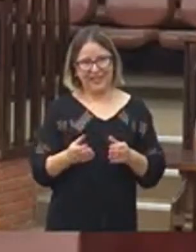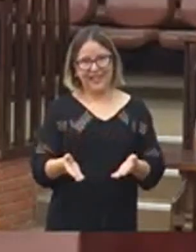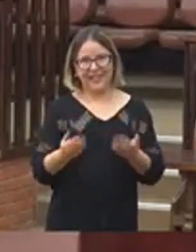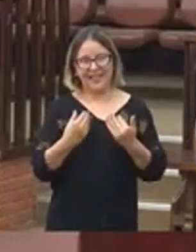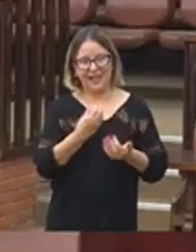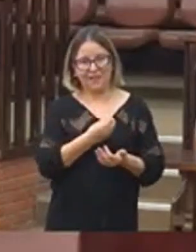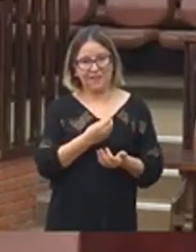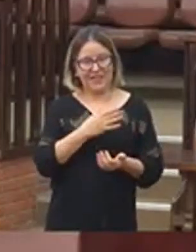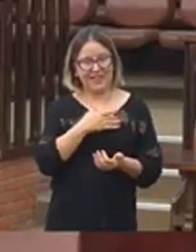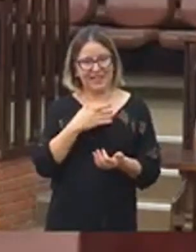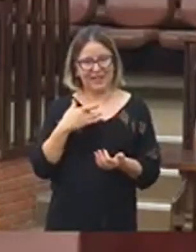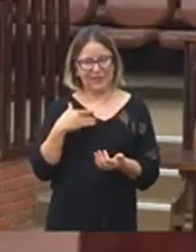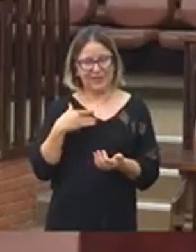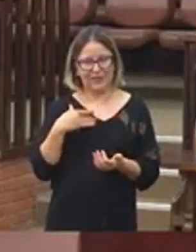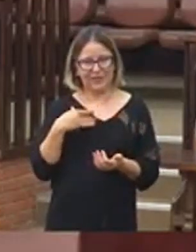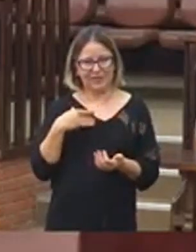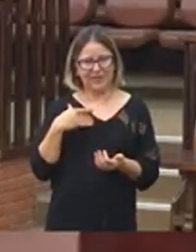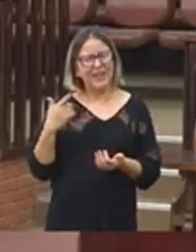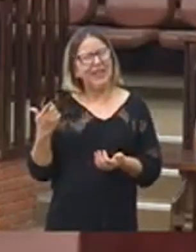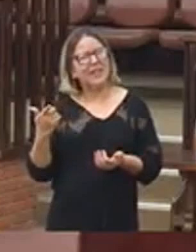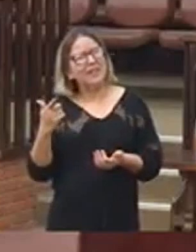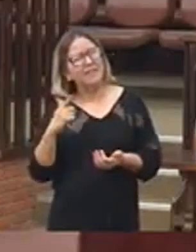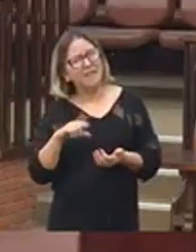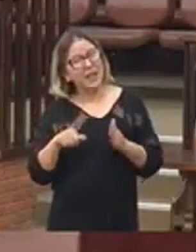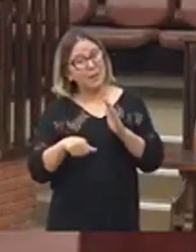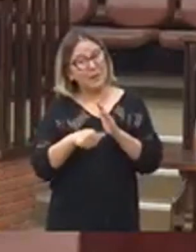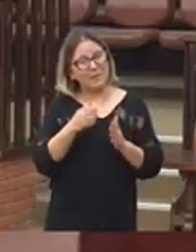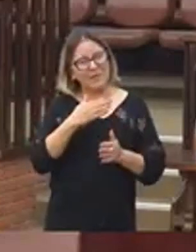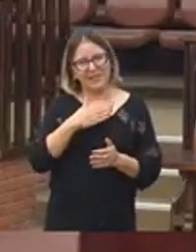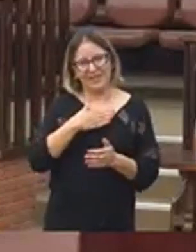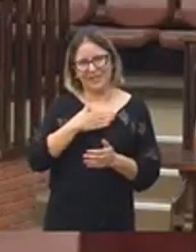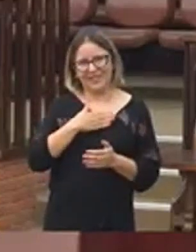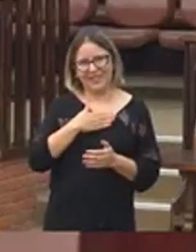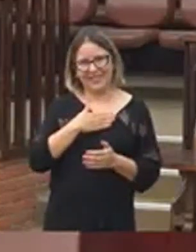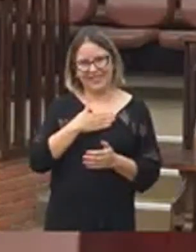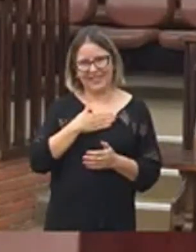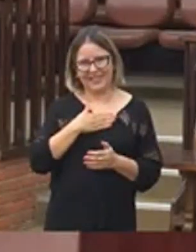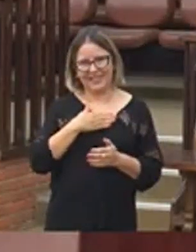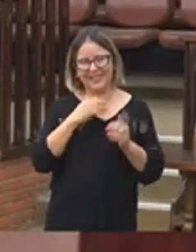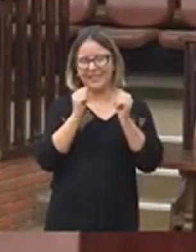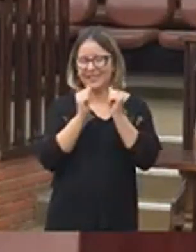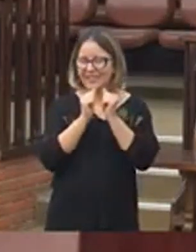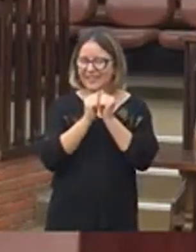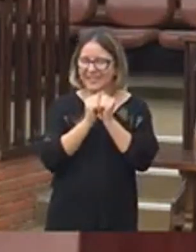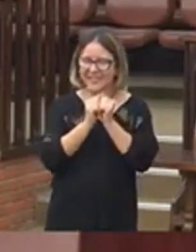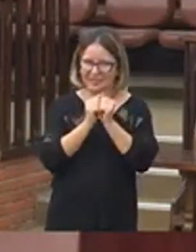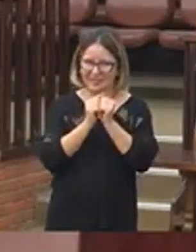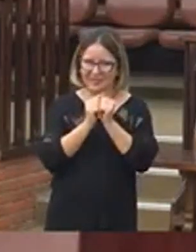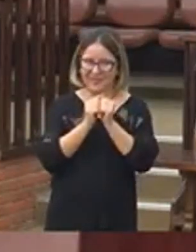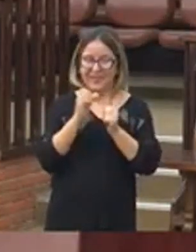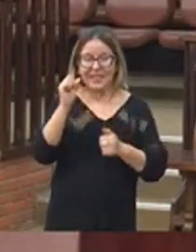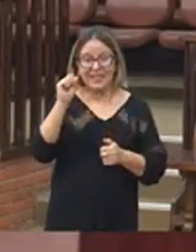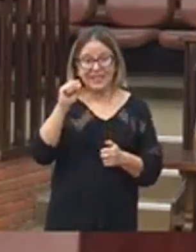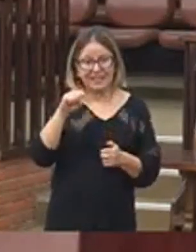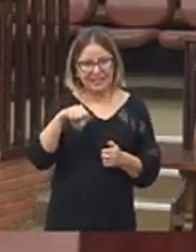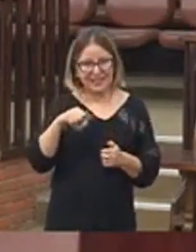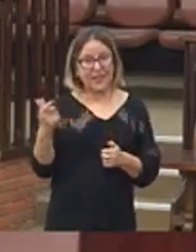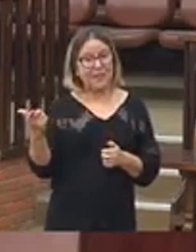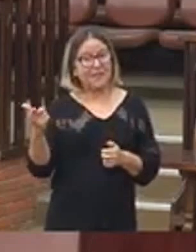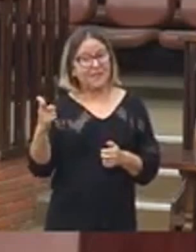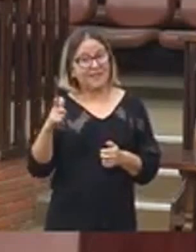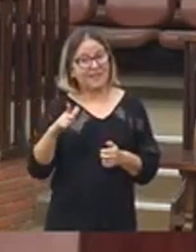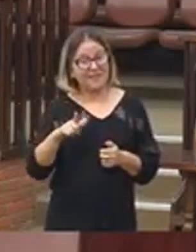Então venha primeiro a mim, fique comigo. Sim,